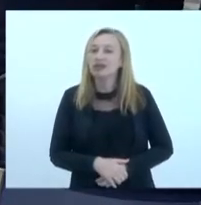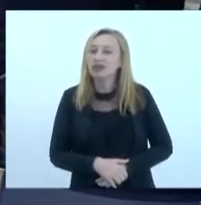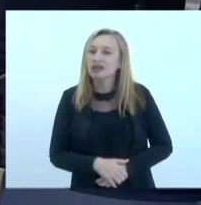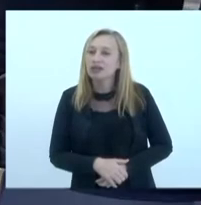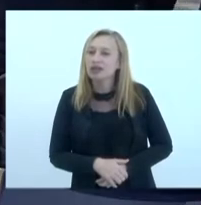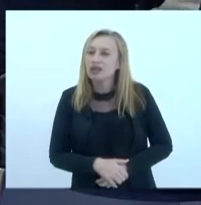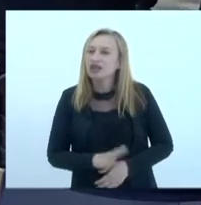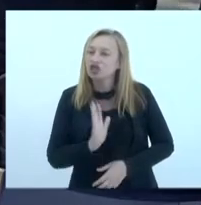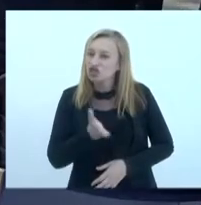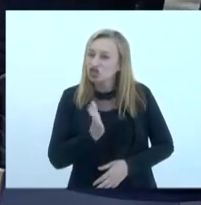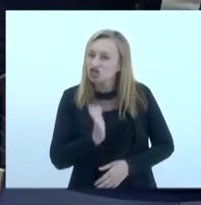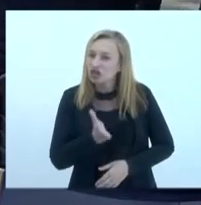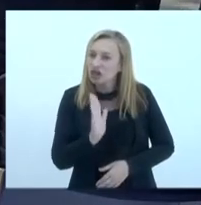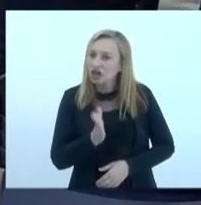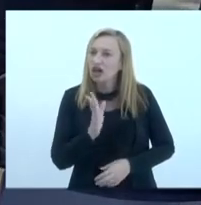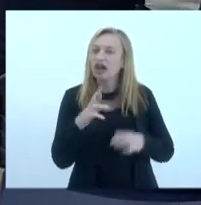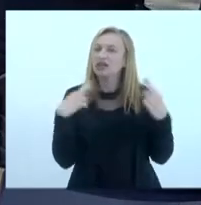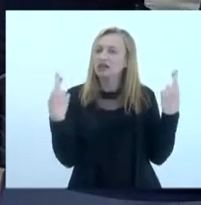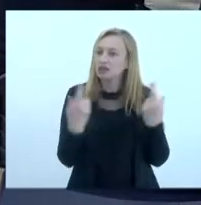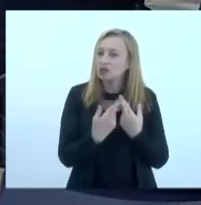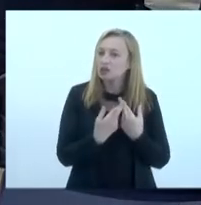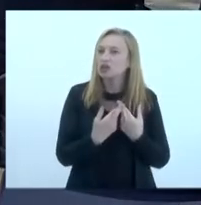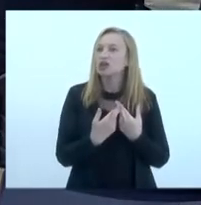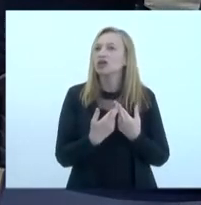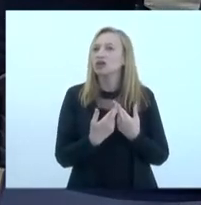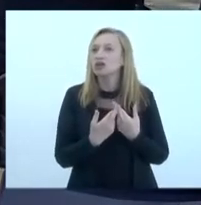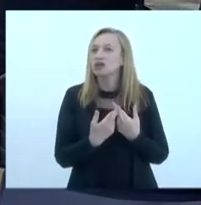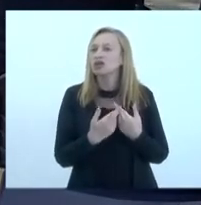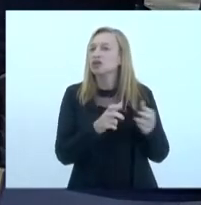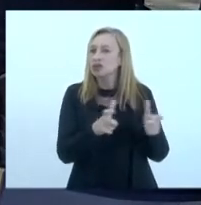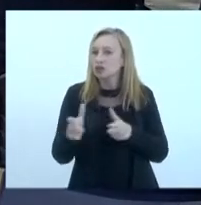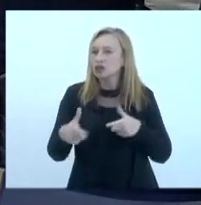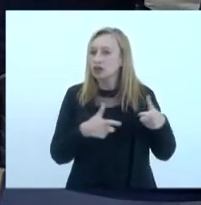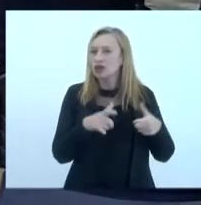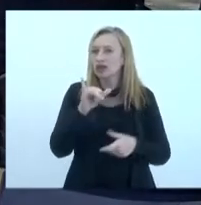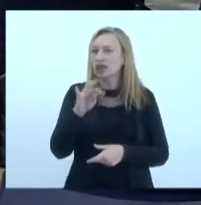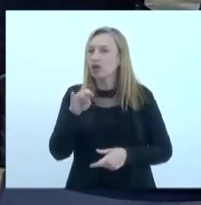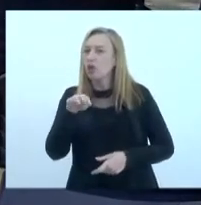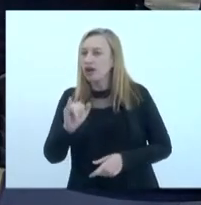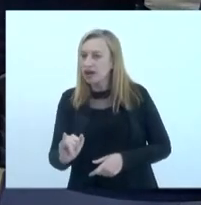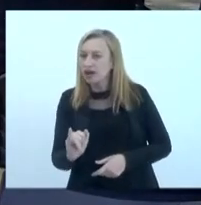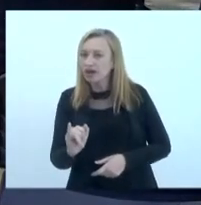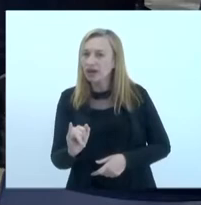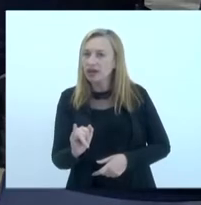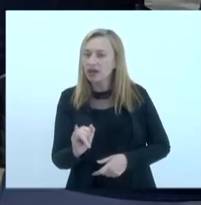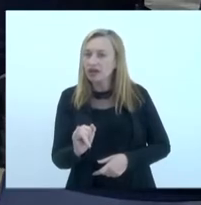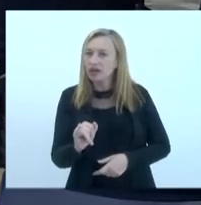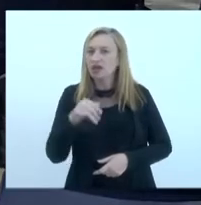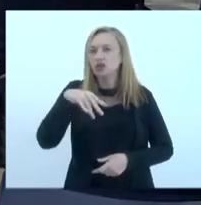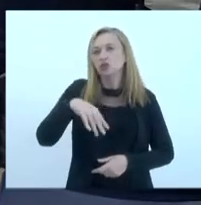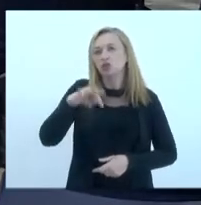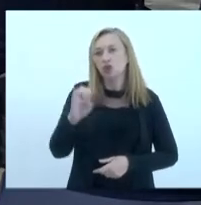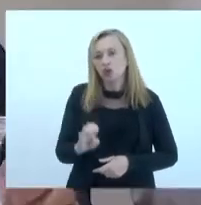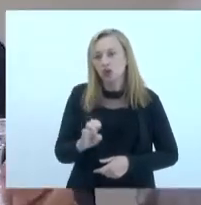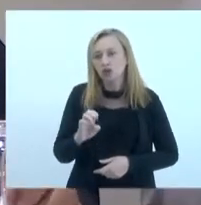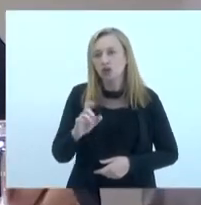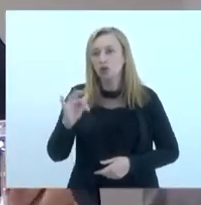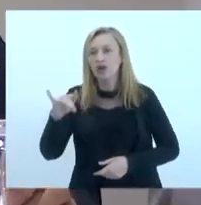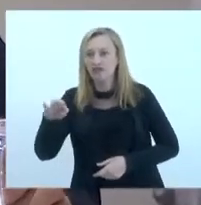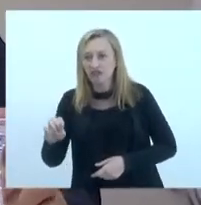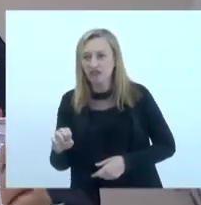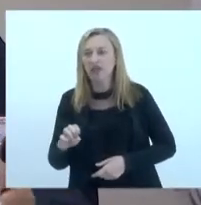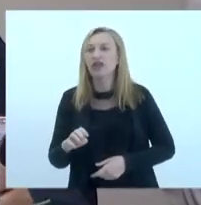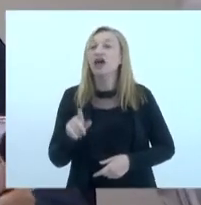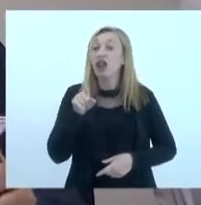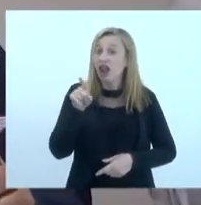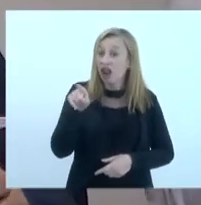A gente já fez essa reunião em dois locais, Itaguaí e no norte, na UENF.